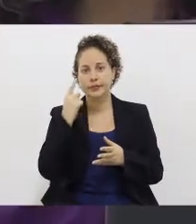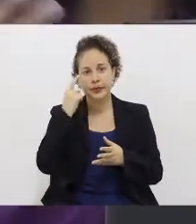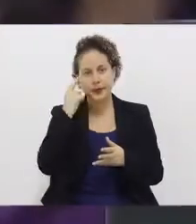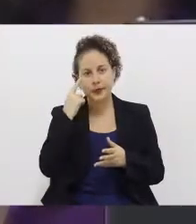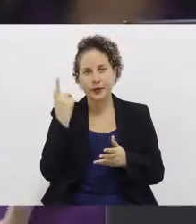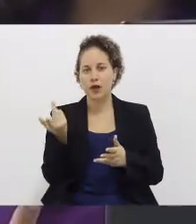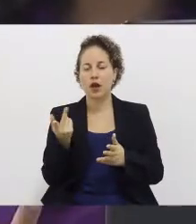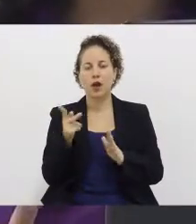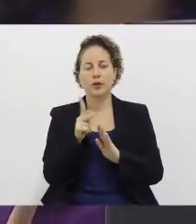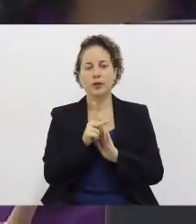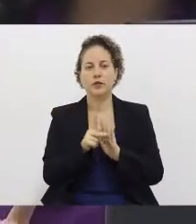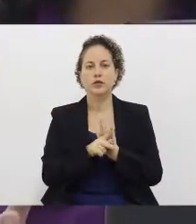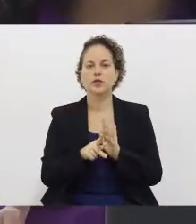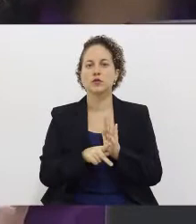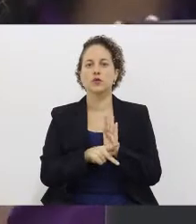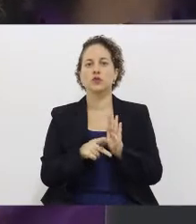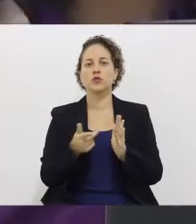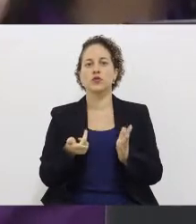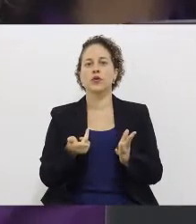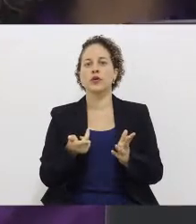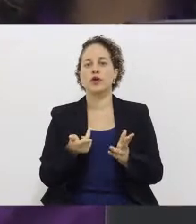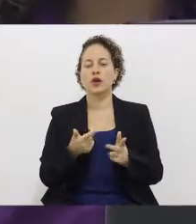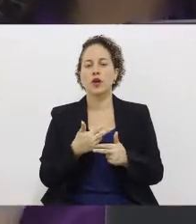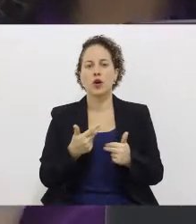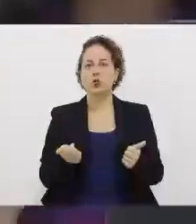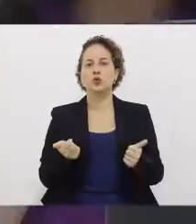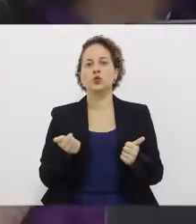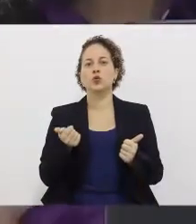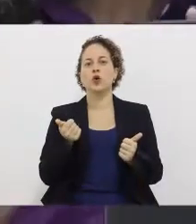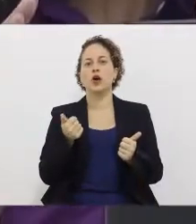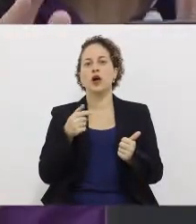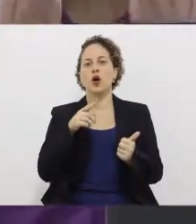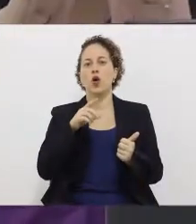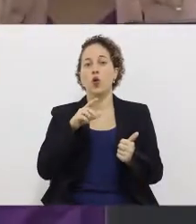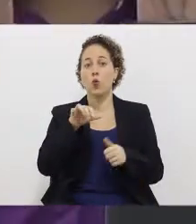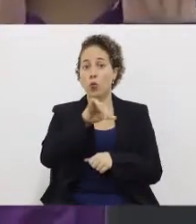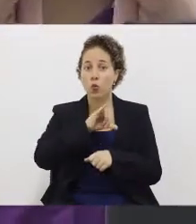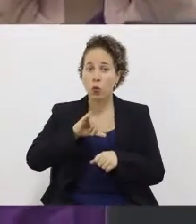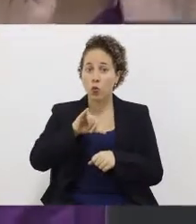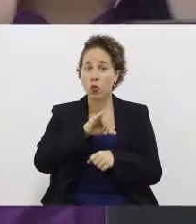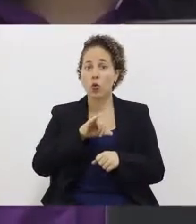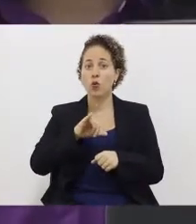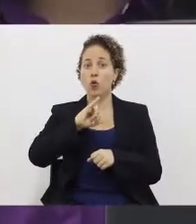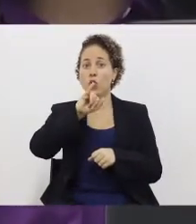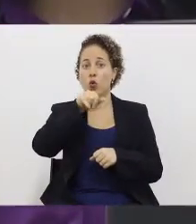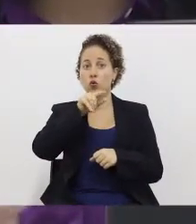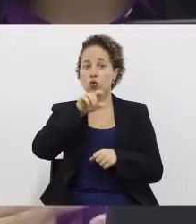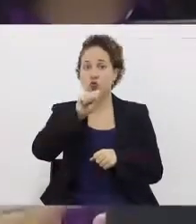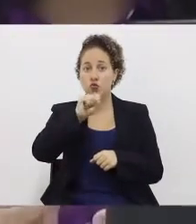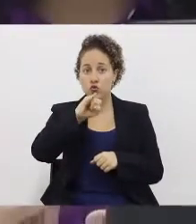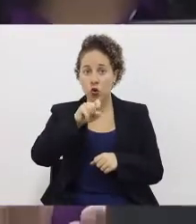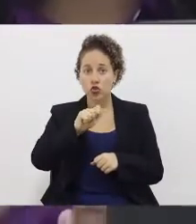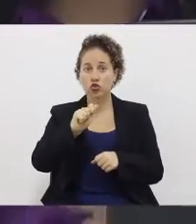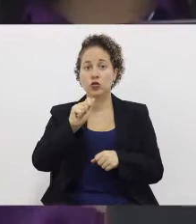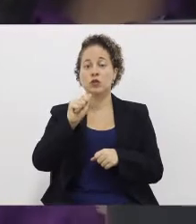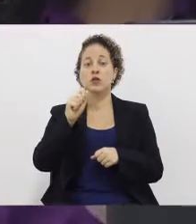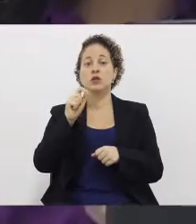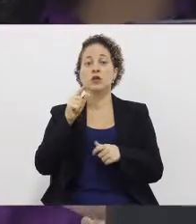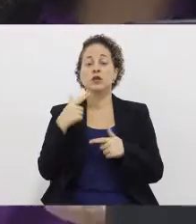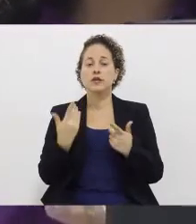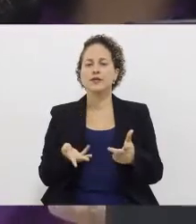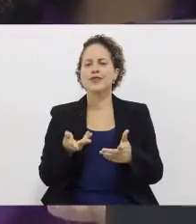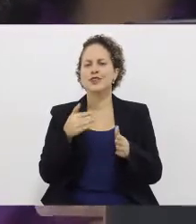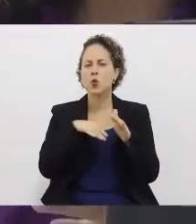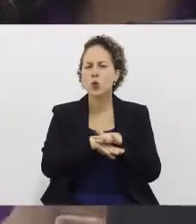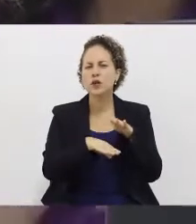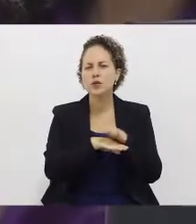principalmente para produtos de commodity, por exemplo, óleo de soja é um caso. Muitas vezes se faz um estoque alto daquele produto porque se sabe